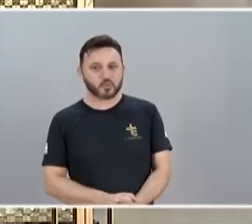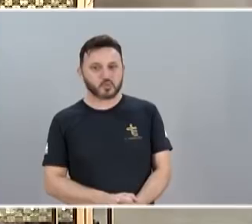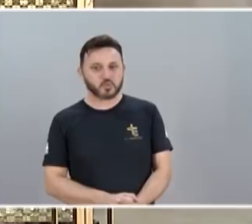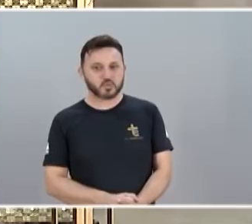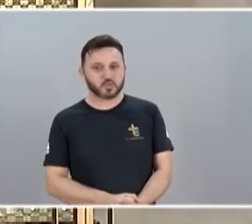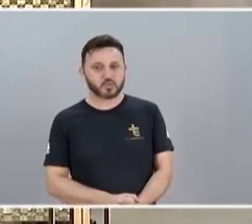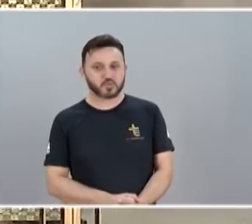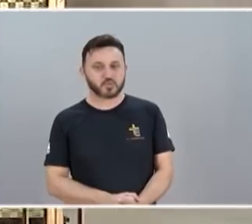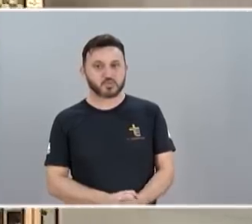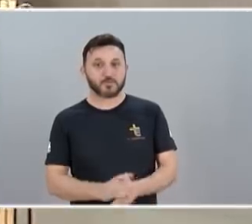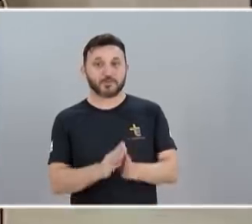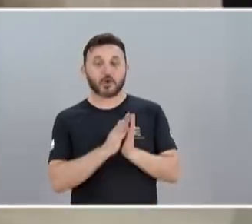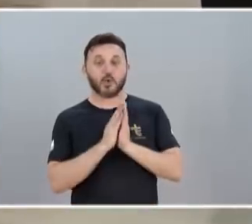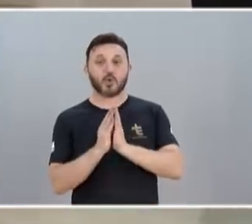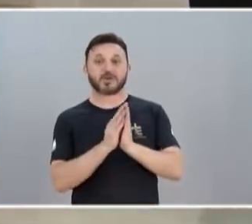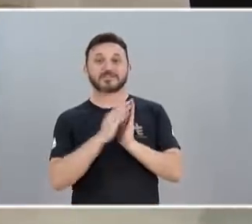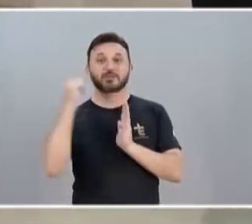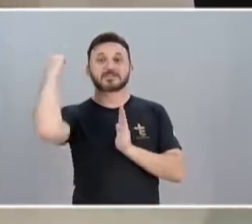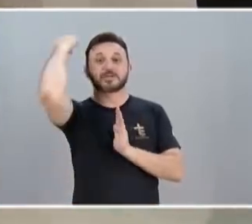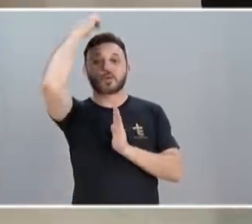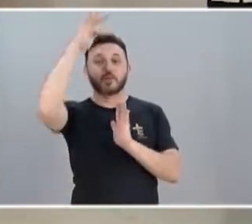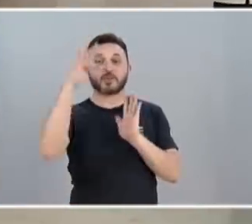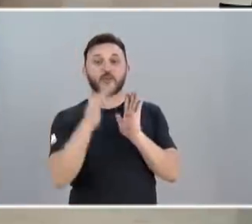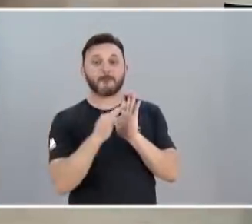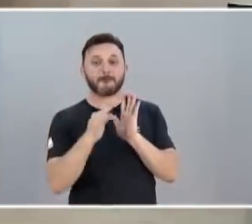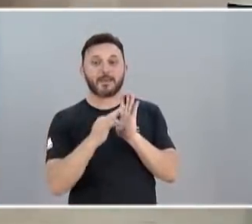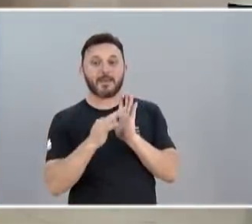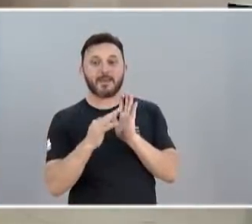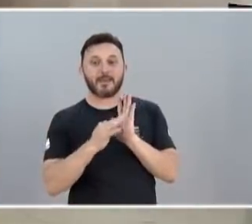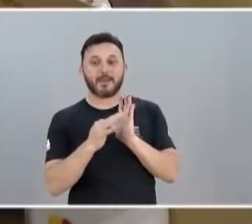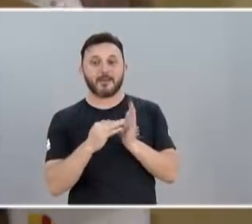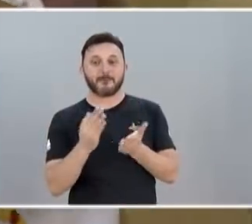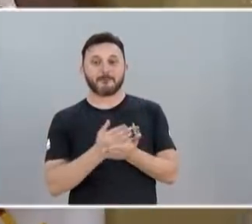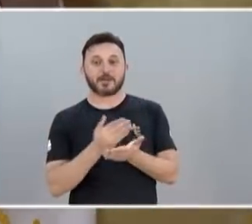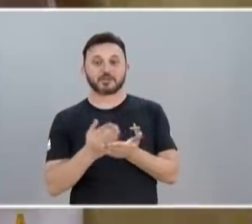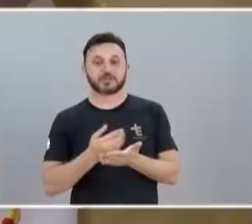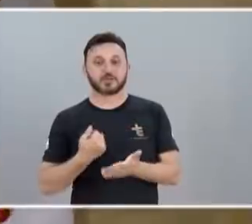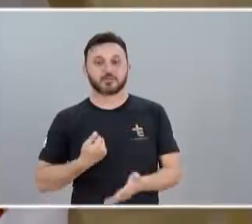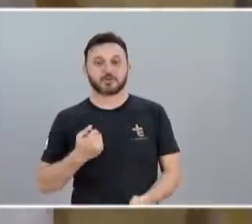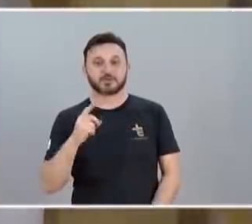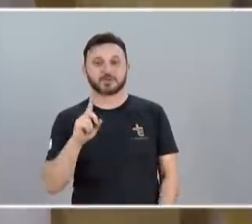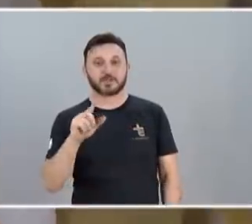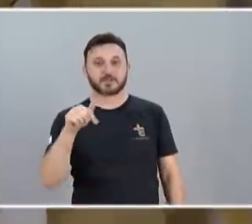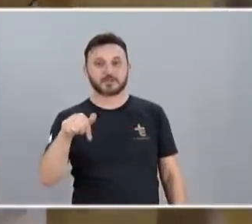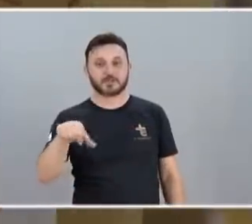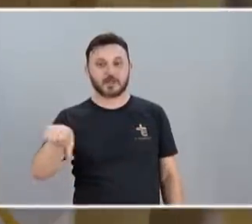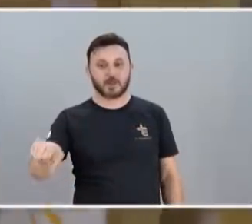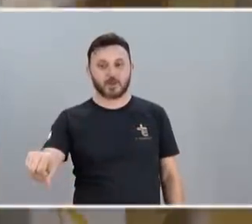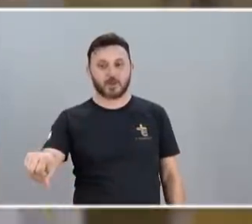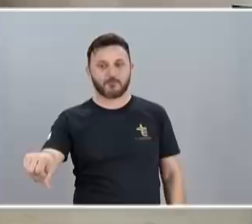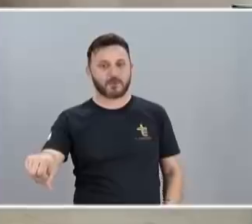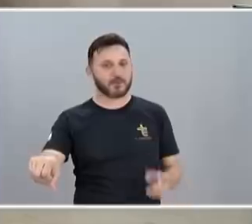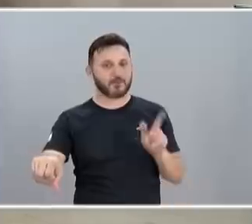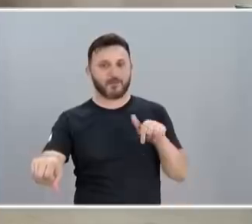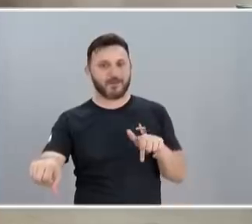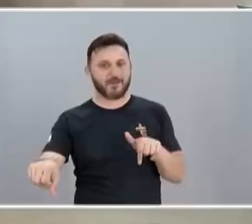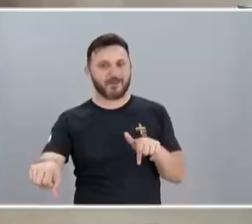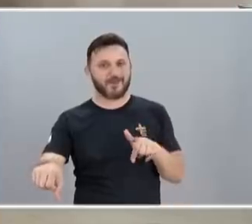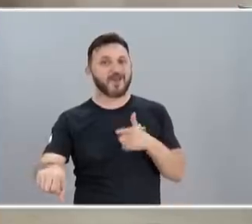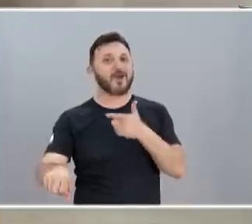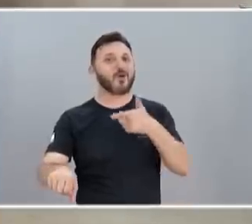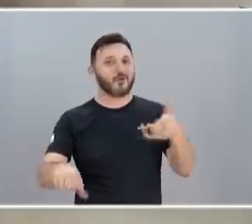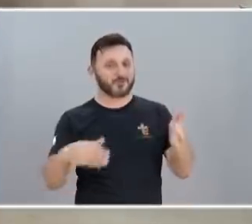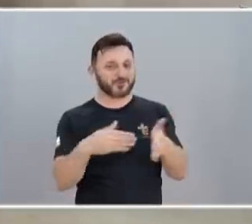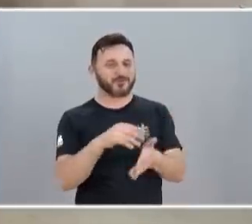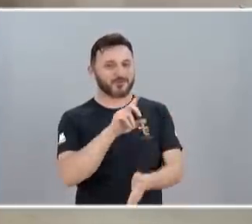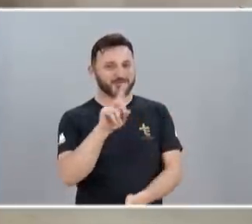Tem a oração de São Tomé, página 179. Mas também não é esse não. É o último